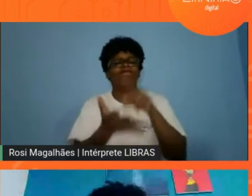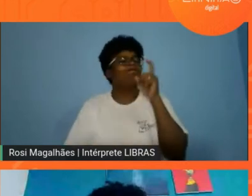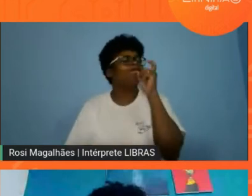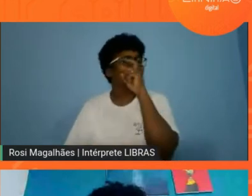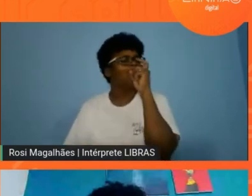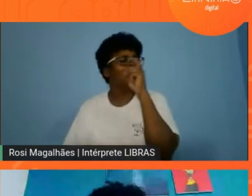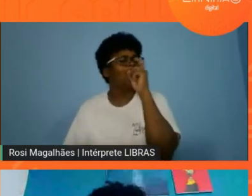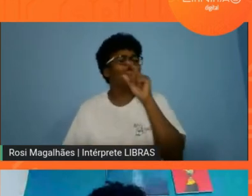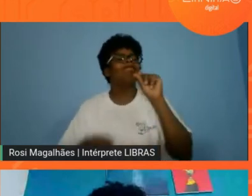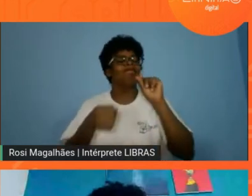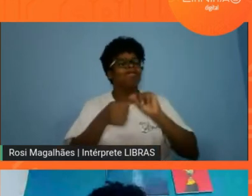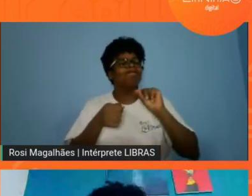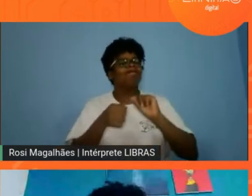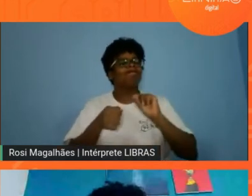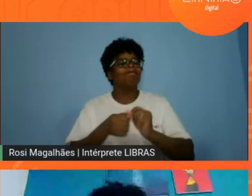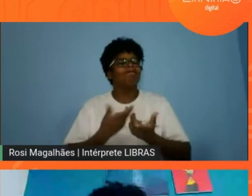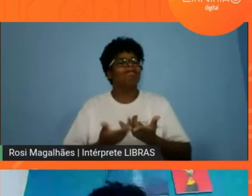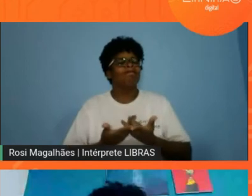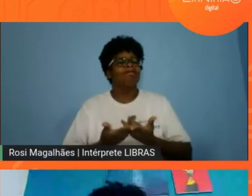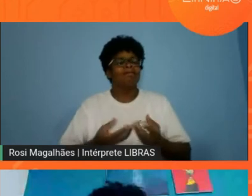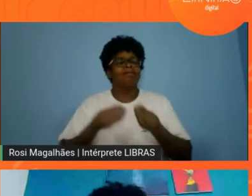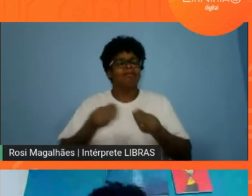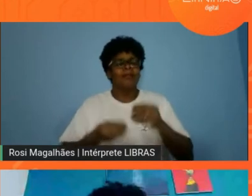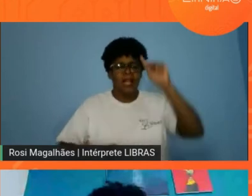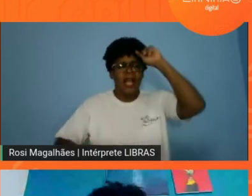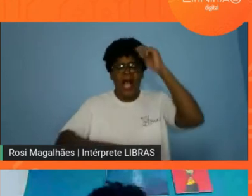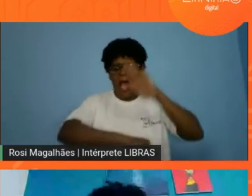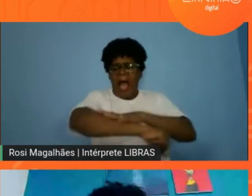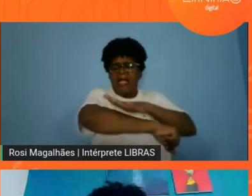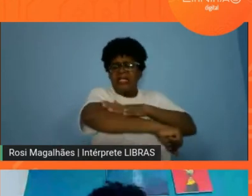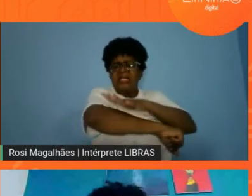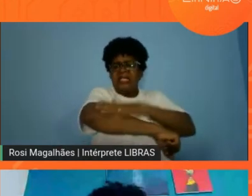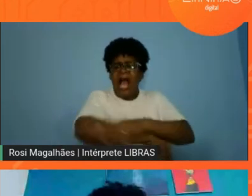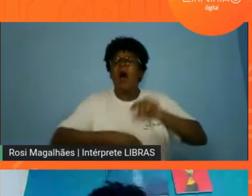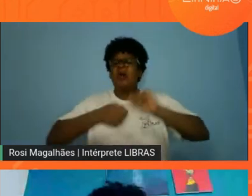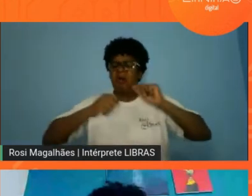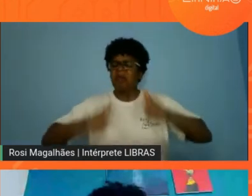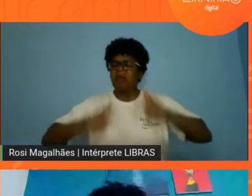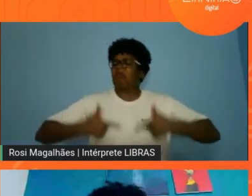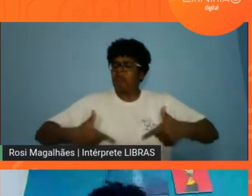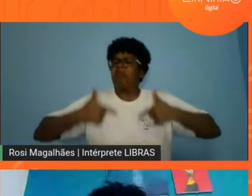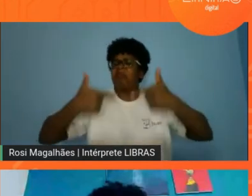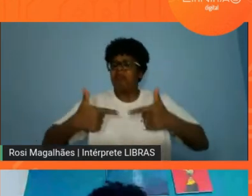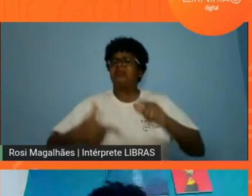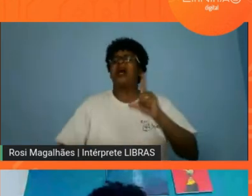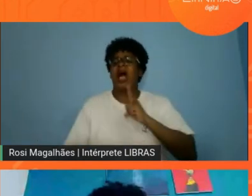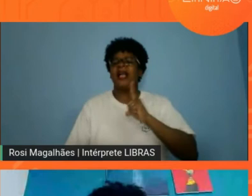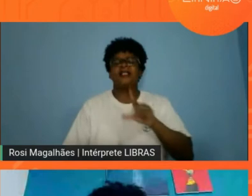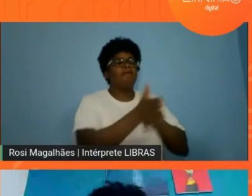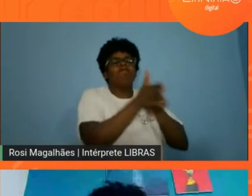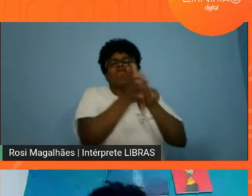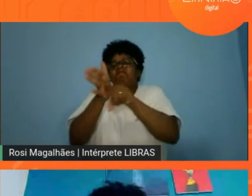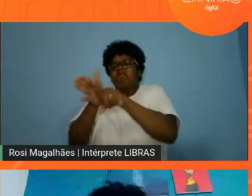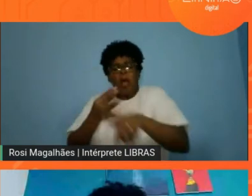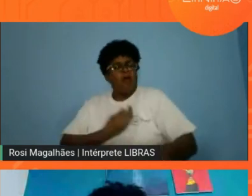democracia racial, que é colocada à prova todos os dias por meio das estatísticas de vida e de morte